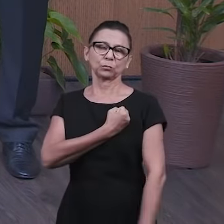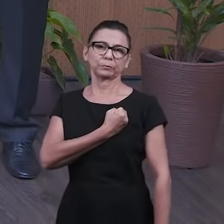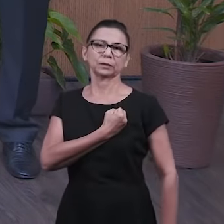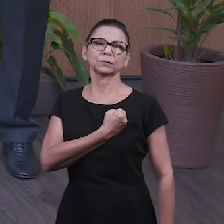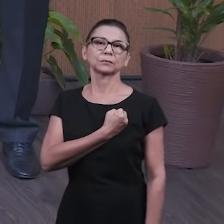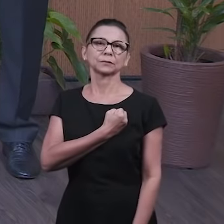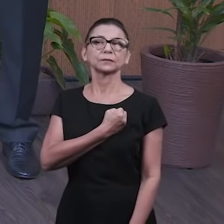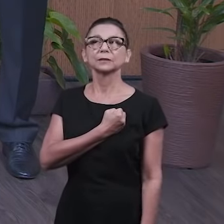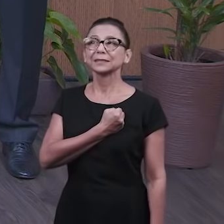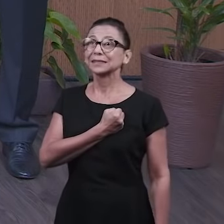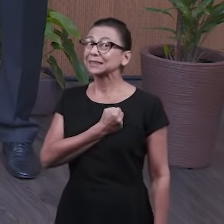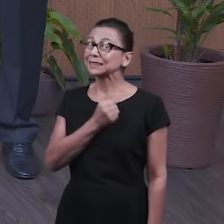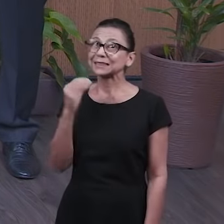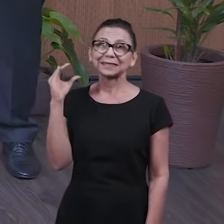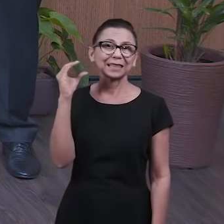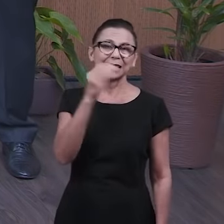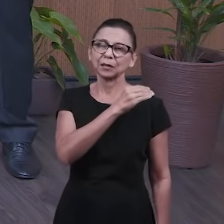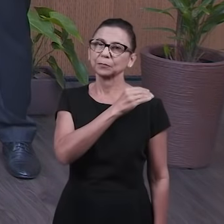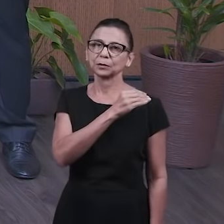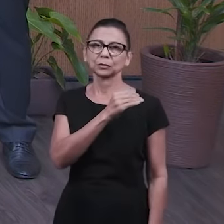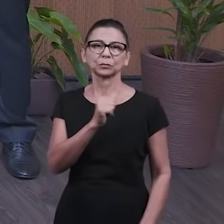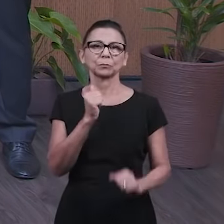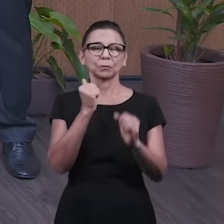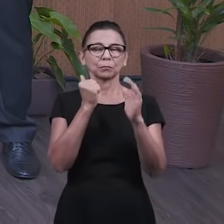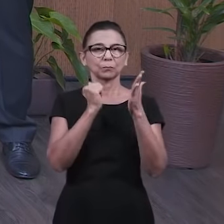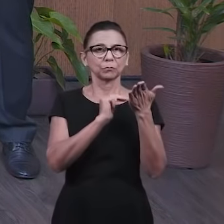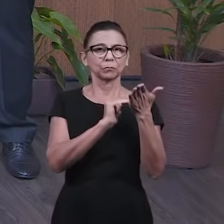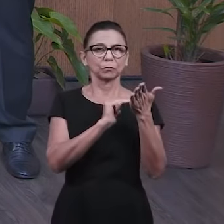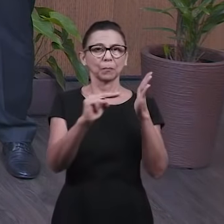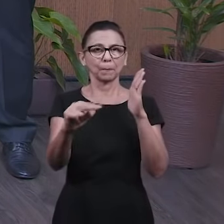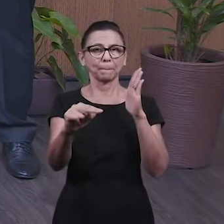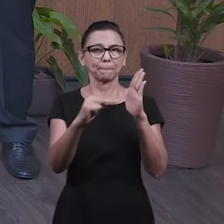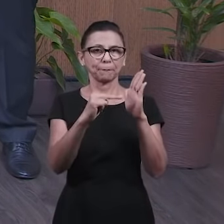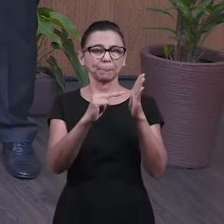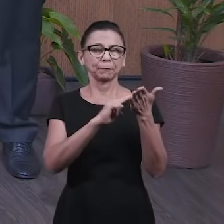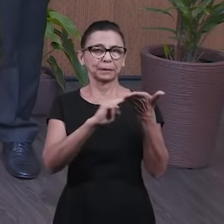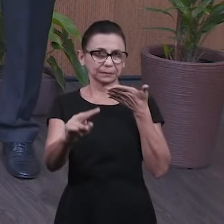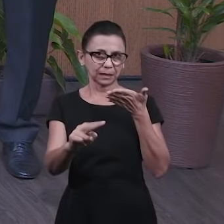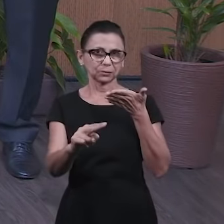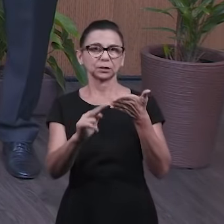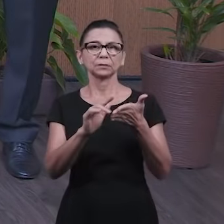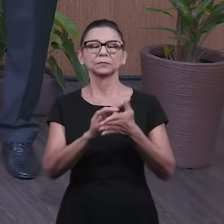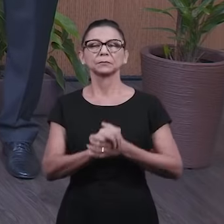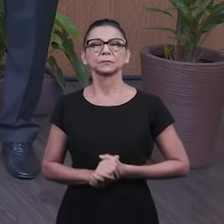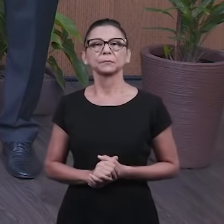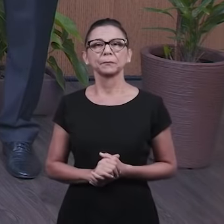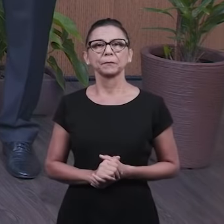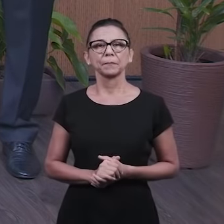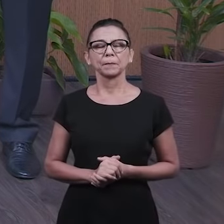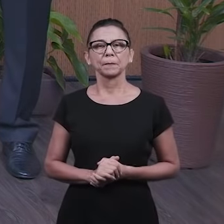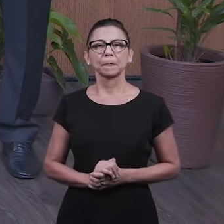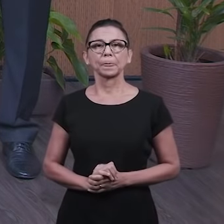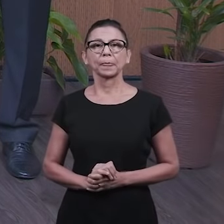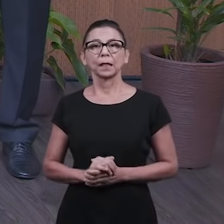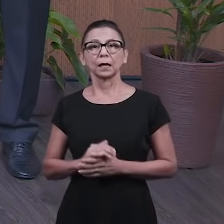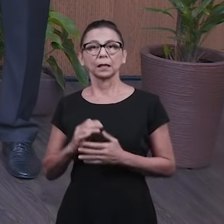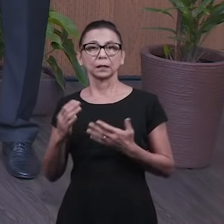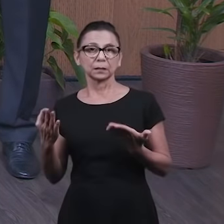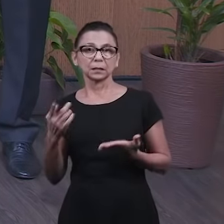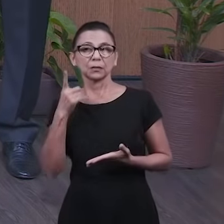vai receber já a mensagem com essa questão que o pastor Daniel acabou de mencionar, o assunto, e aí você